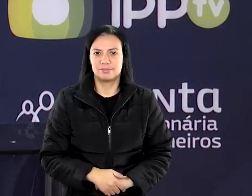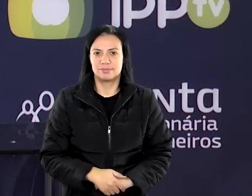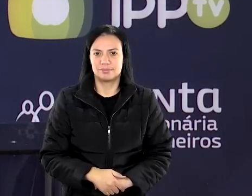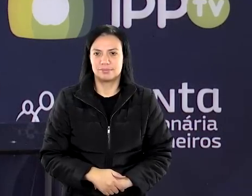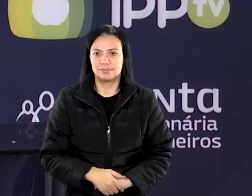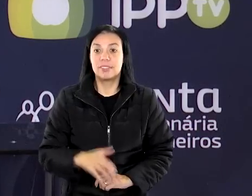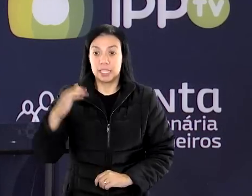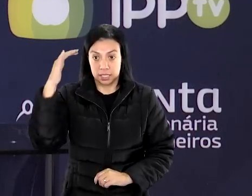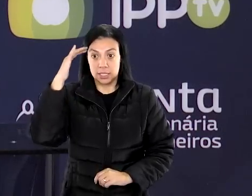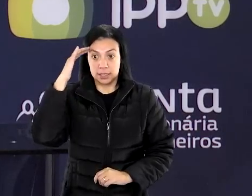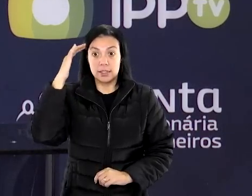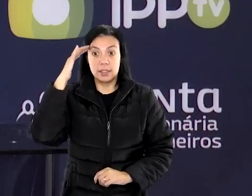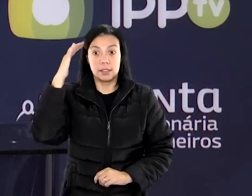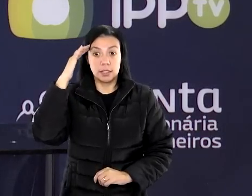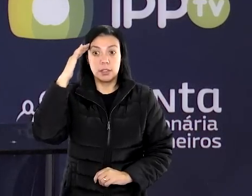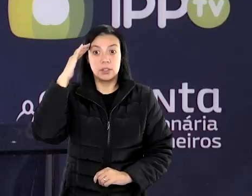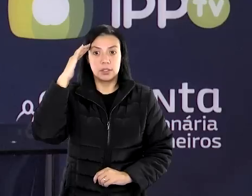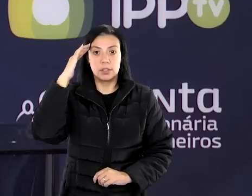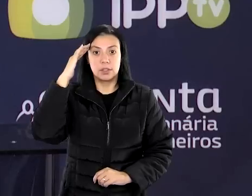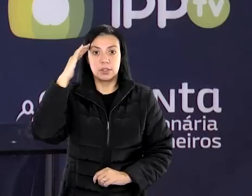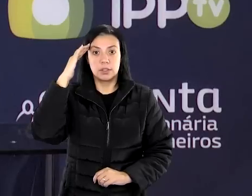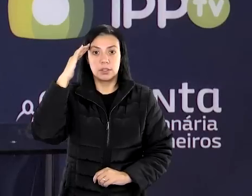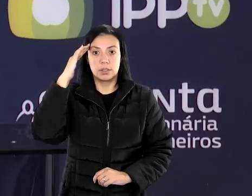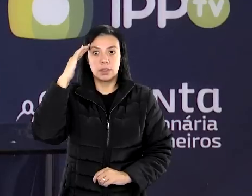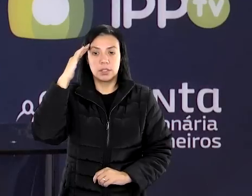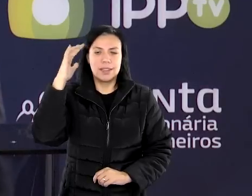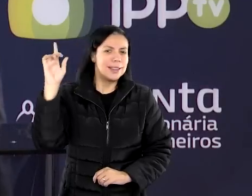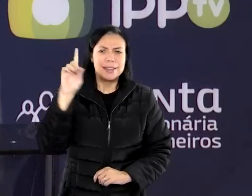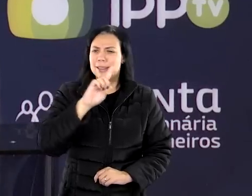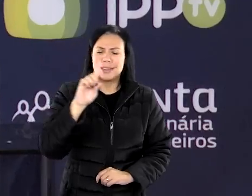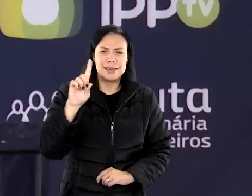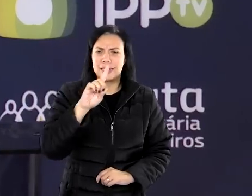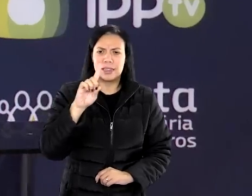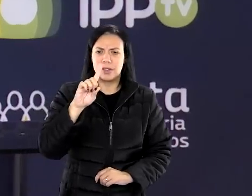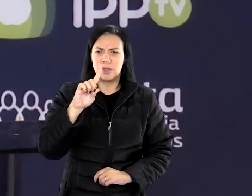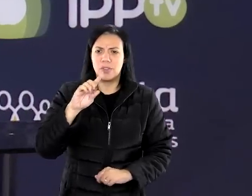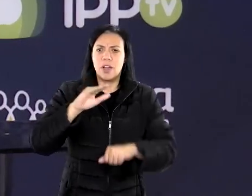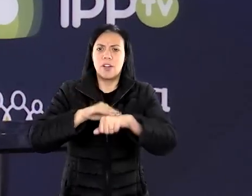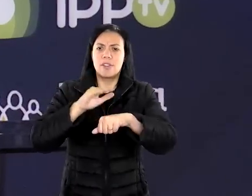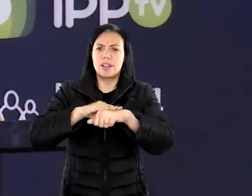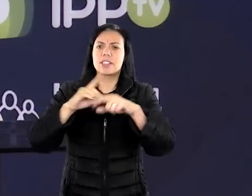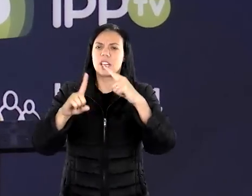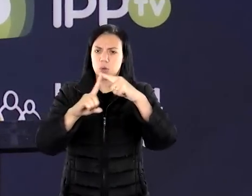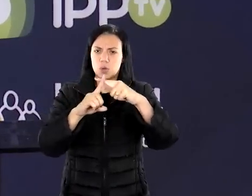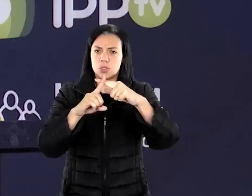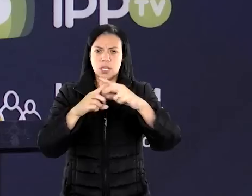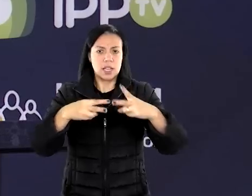Você está entendendo o que eu estou dizendo? Não transforme em cruz aquilo que não é cruz.